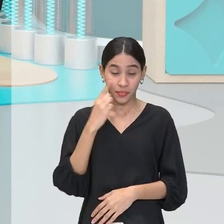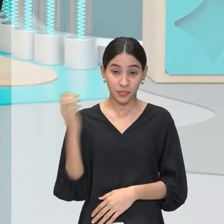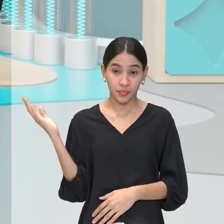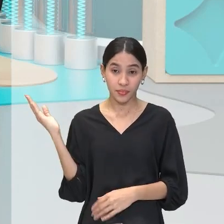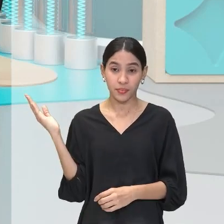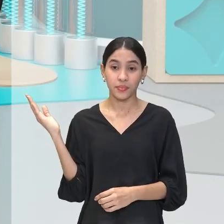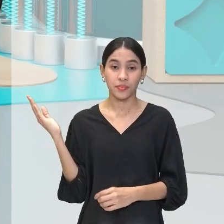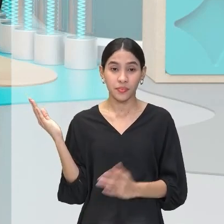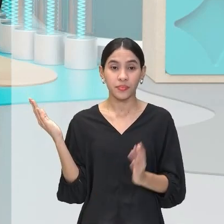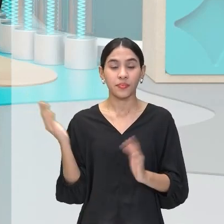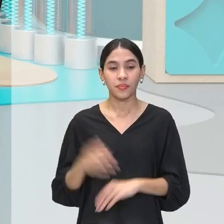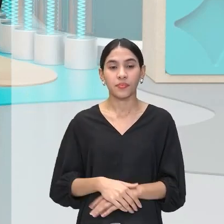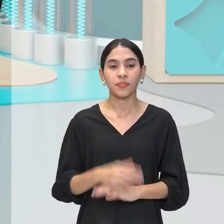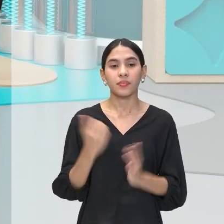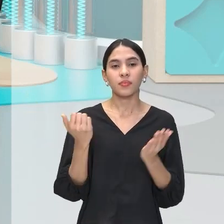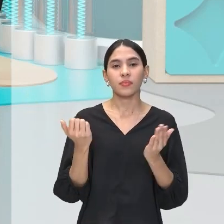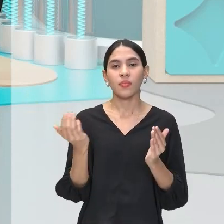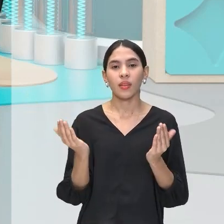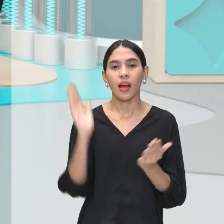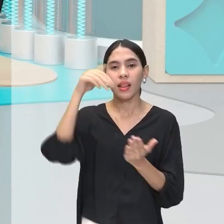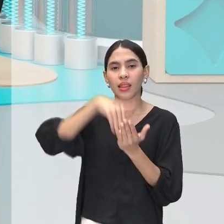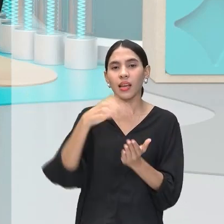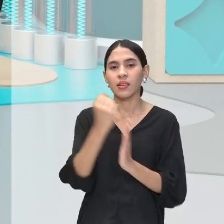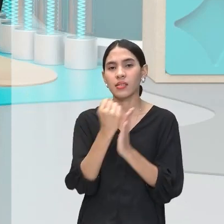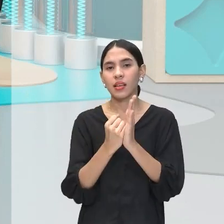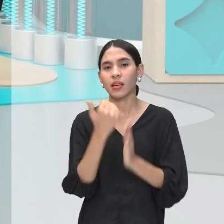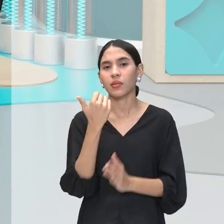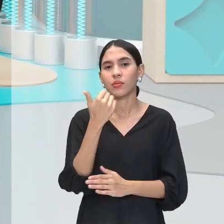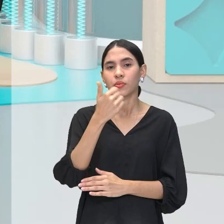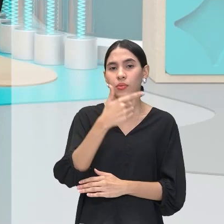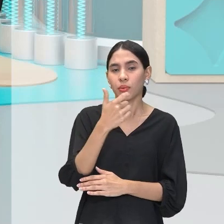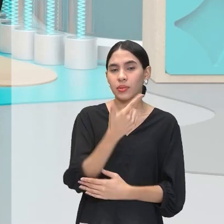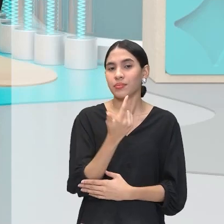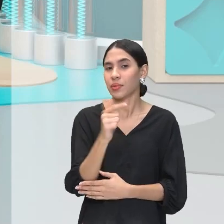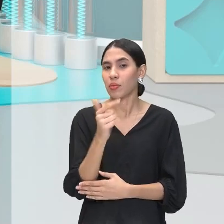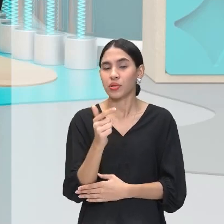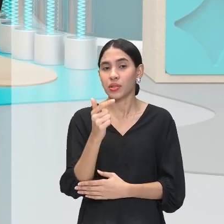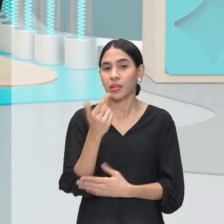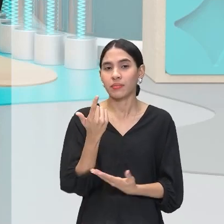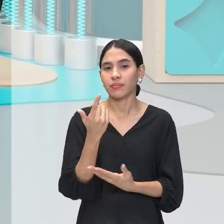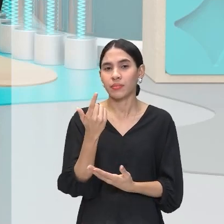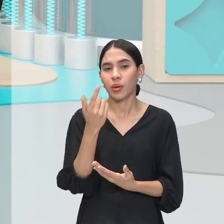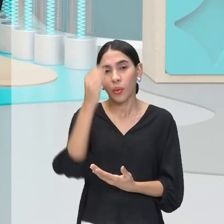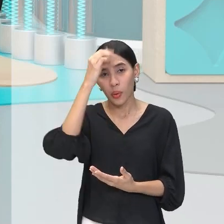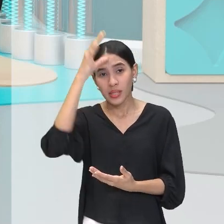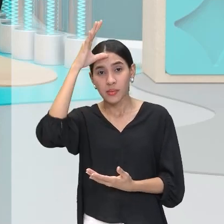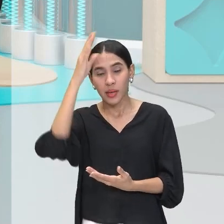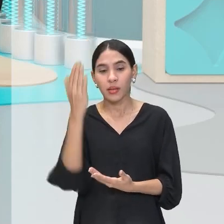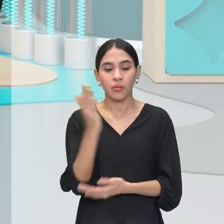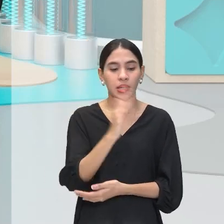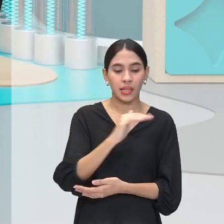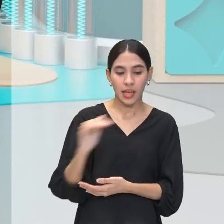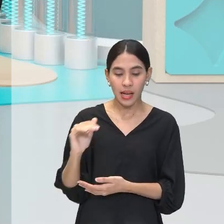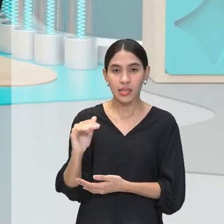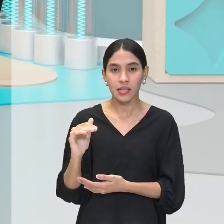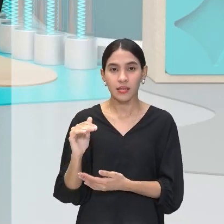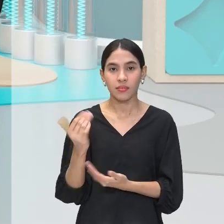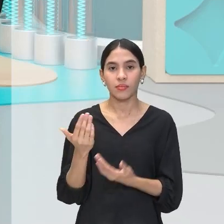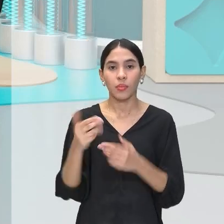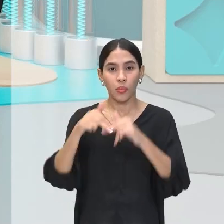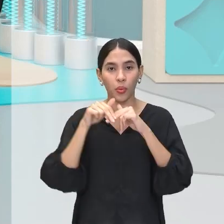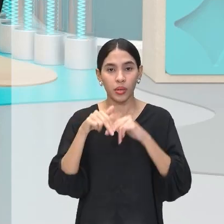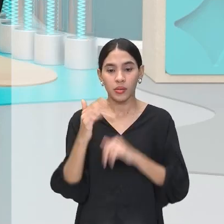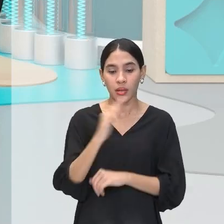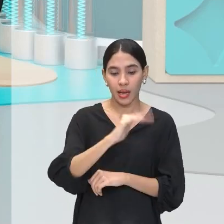até o século XII não havia essa concepção de criança, de infância. Por isso a criança era